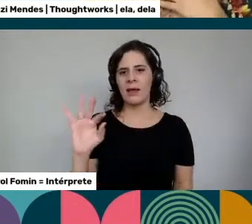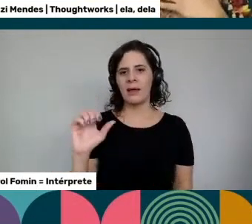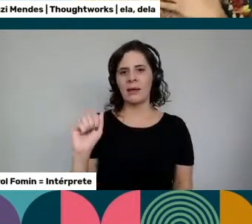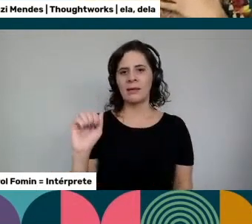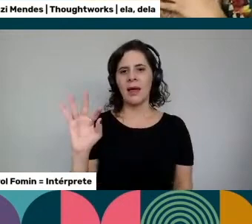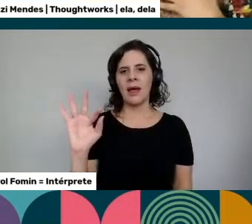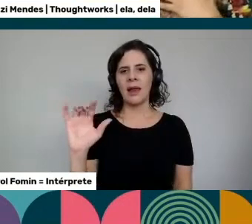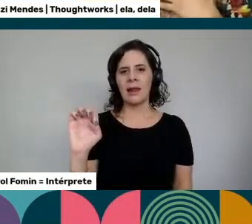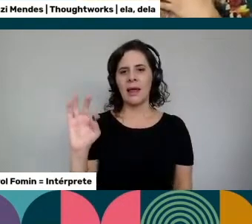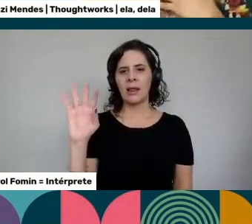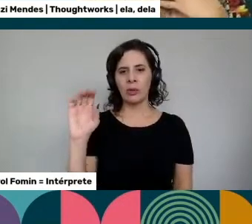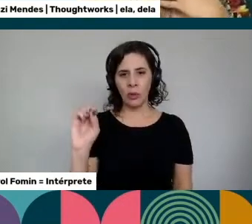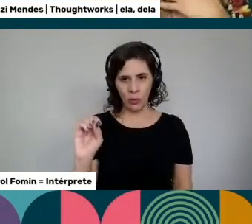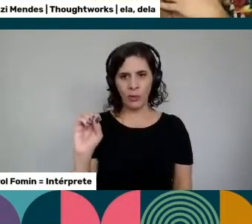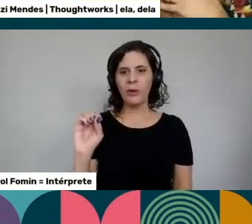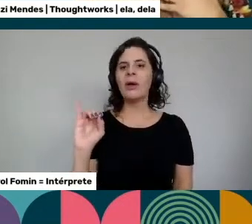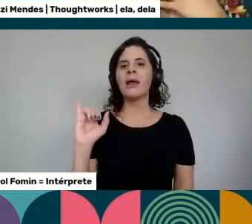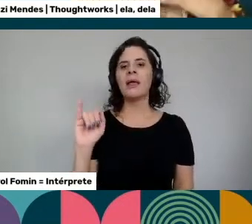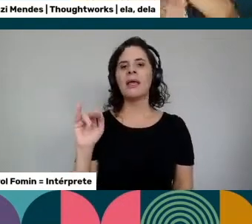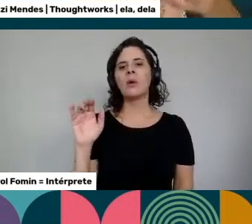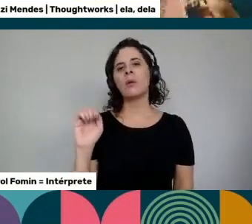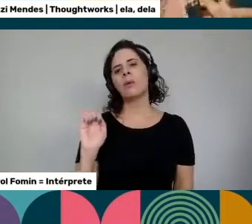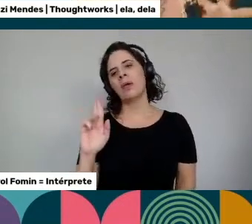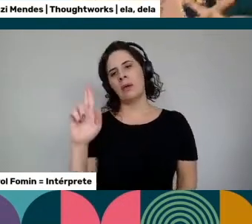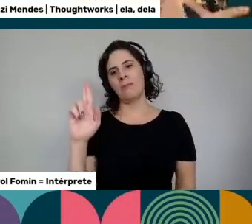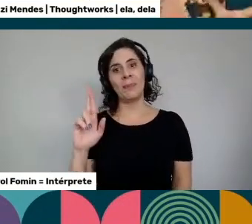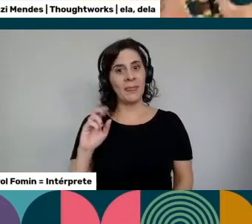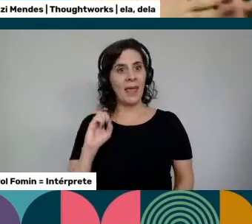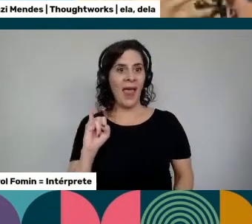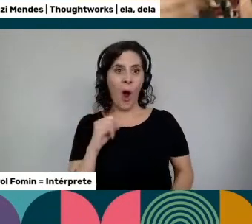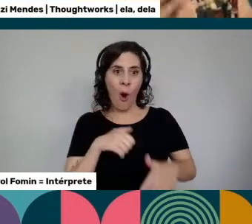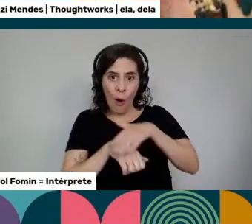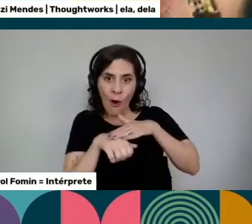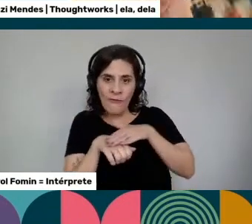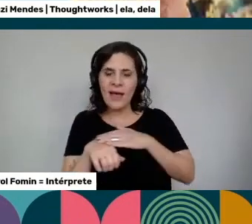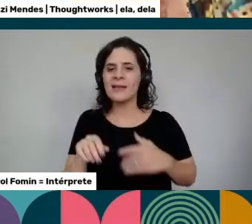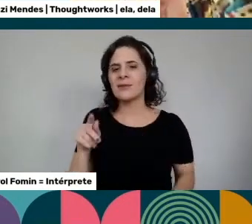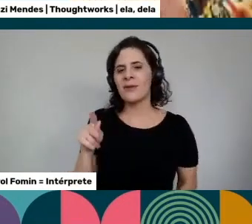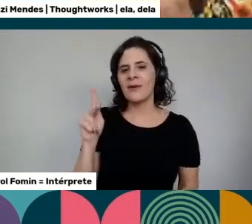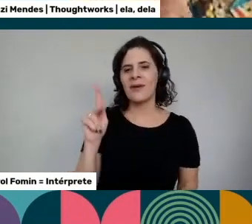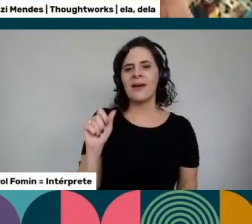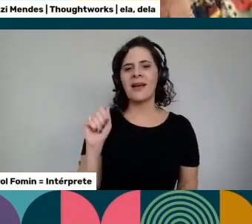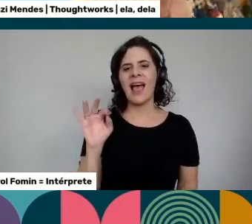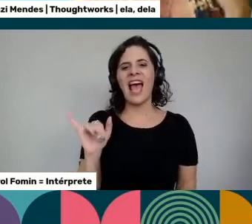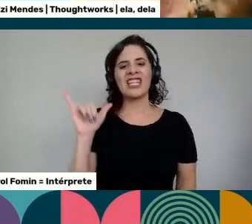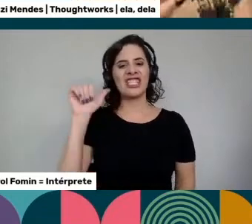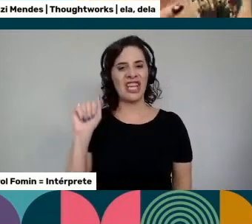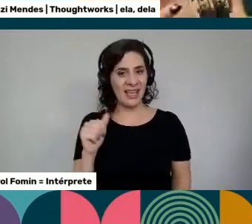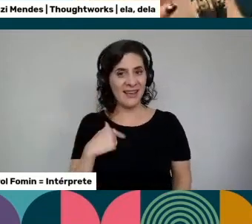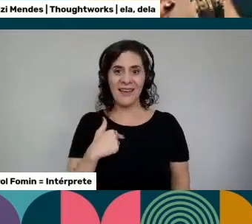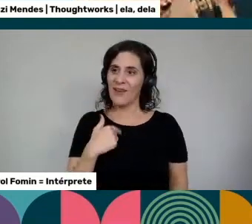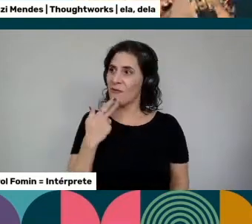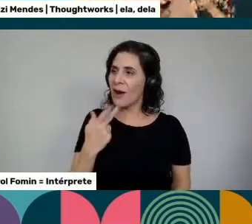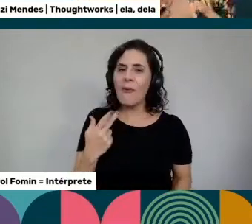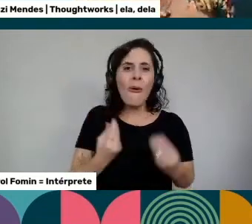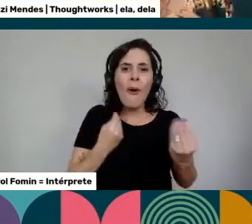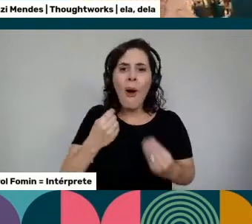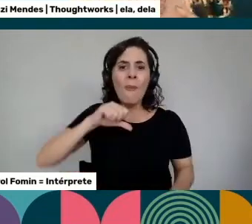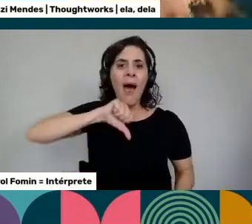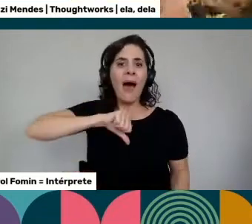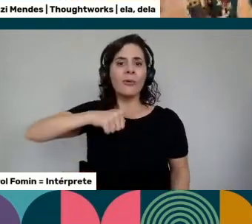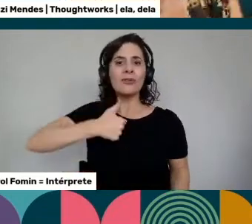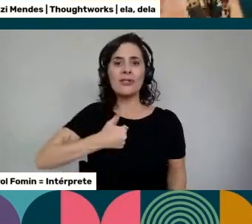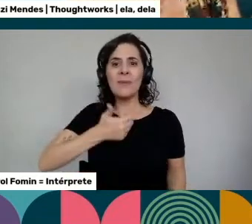que eu encontro com a Kátia, que a gente tem uma conversa, se a gente vai pensar, como que a gente trabalha a autoestima das pessoas com deficiência, né? Já